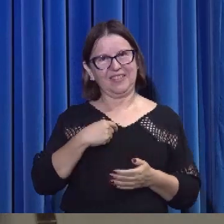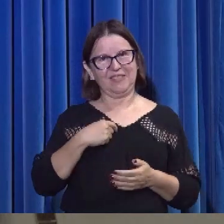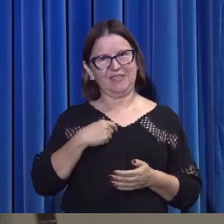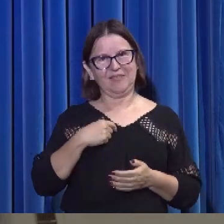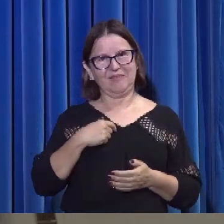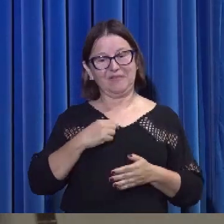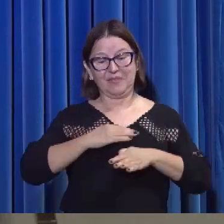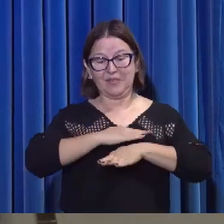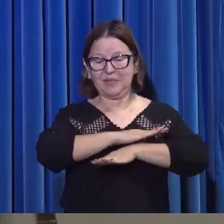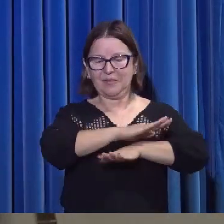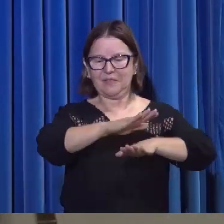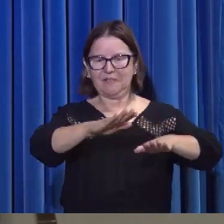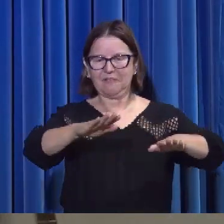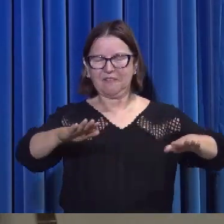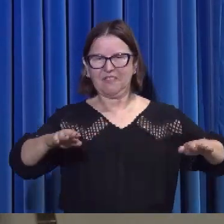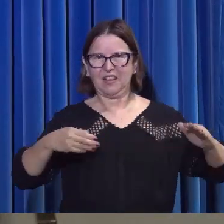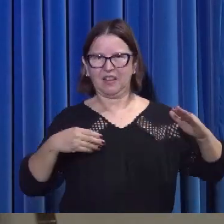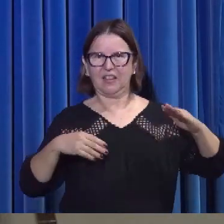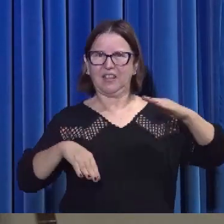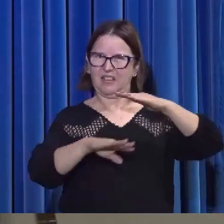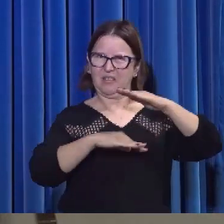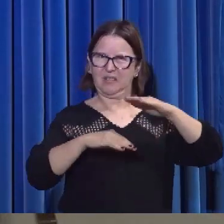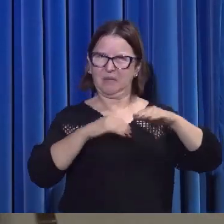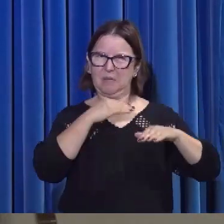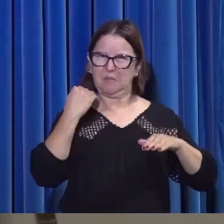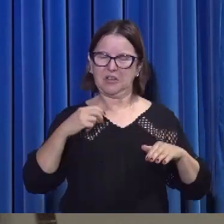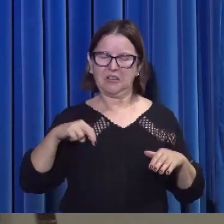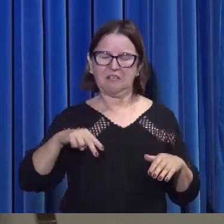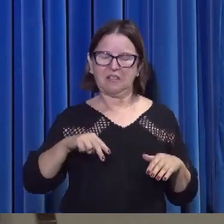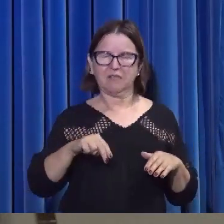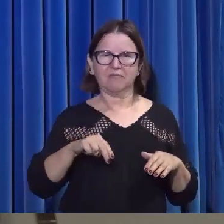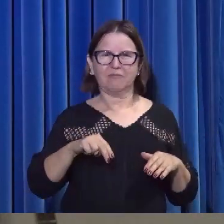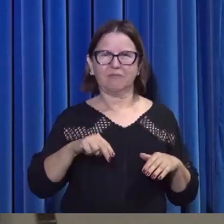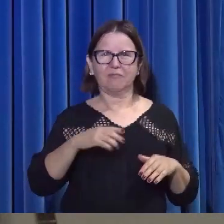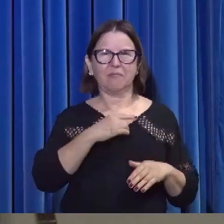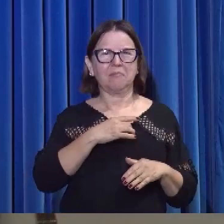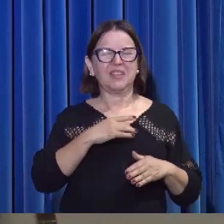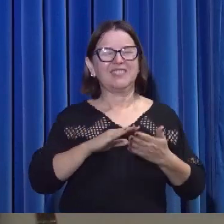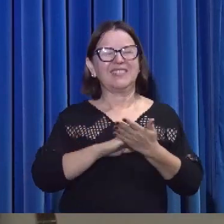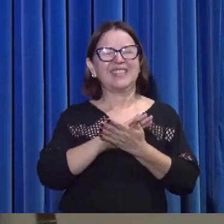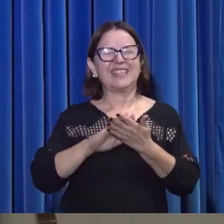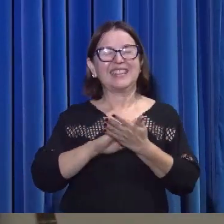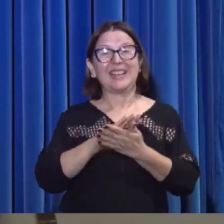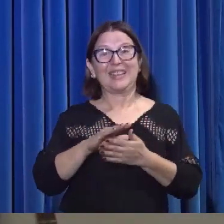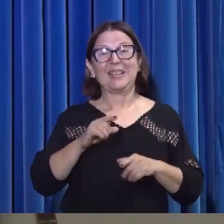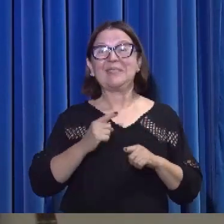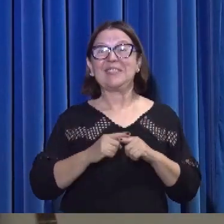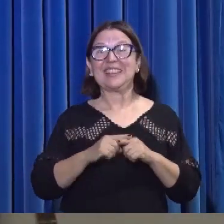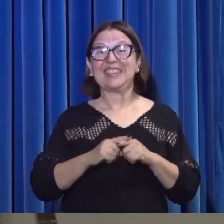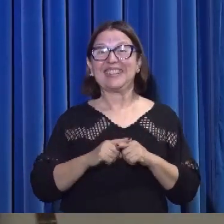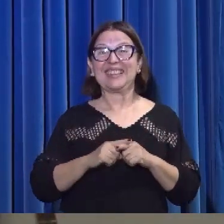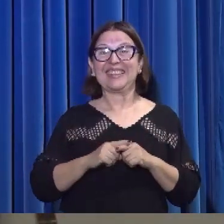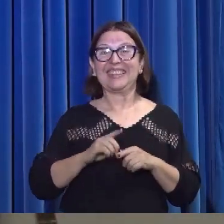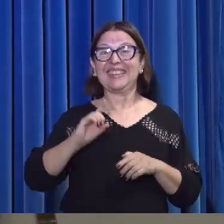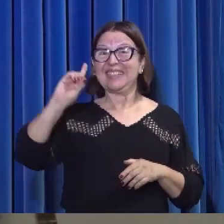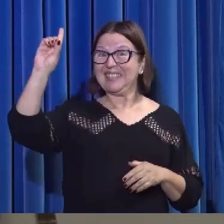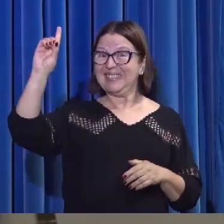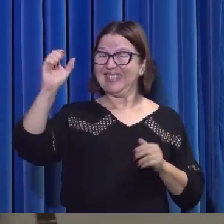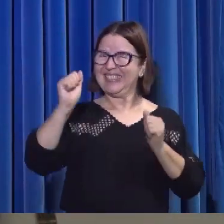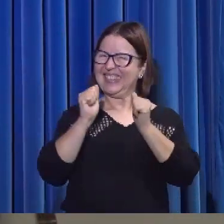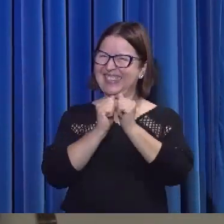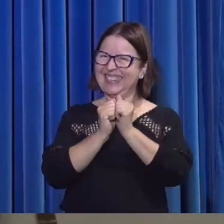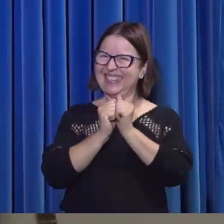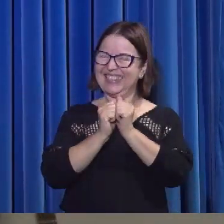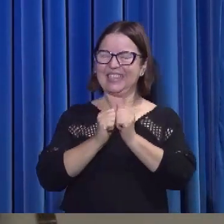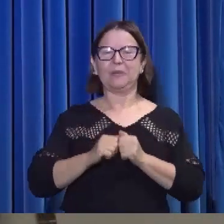pelo vale da sombra da morte, não temerei mal nenhum, porque tu estás comigo. Qual